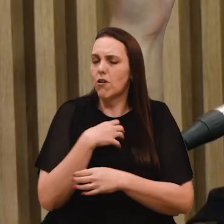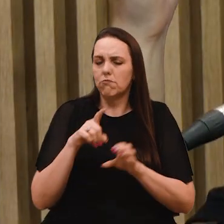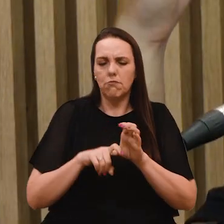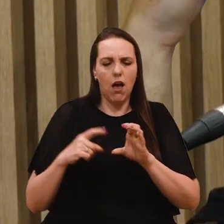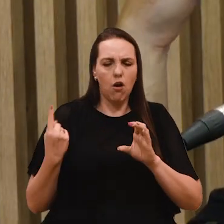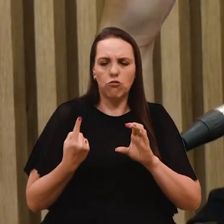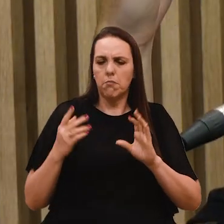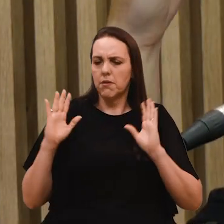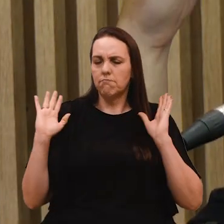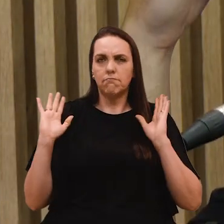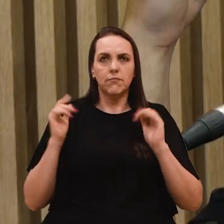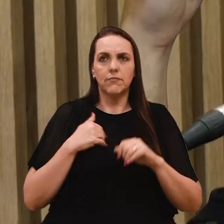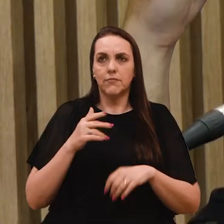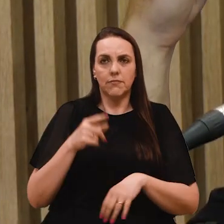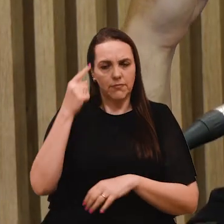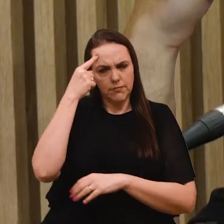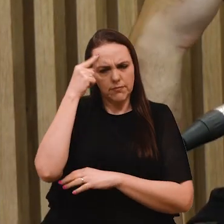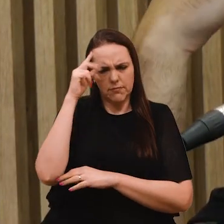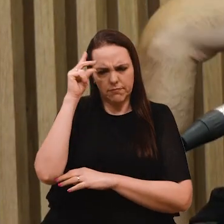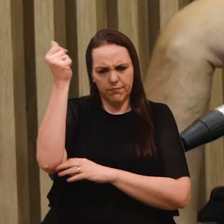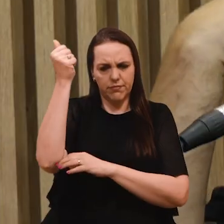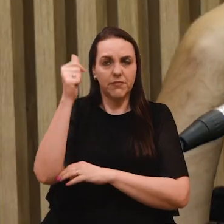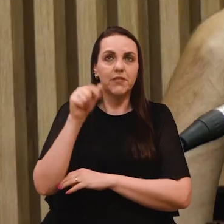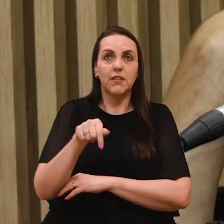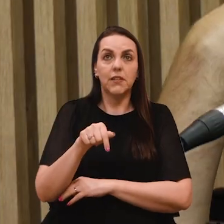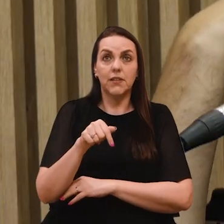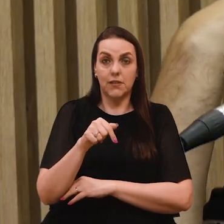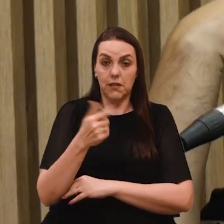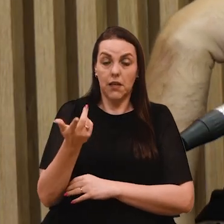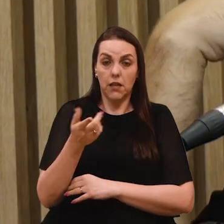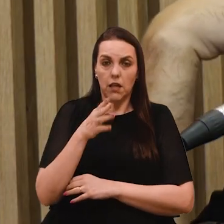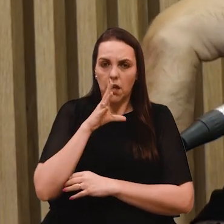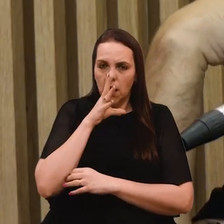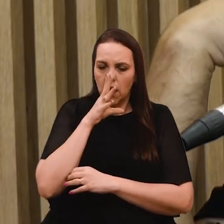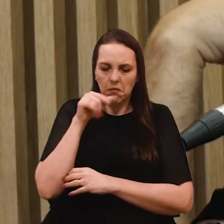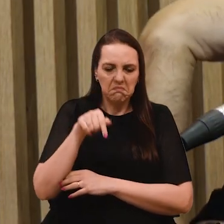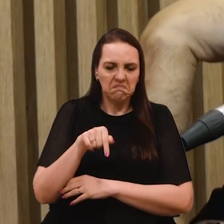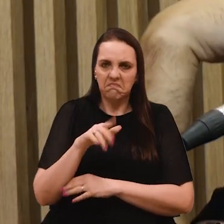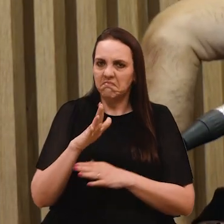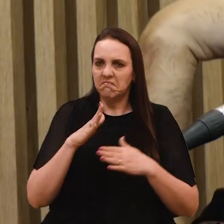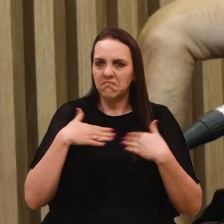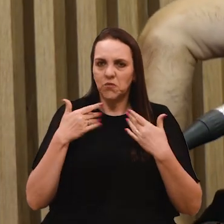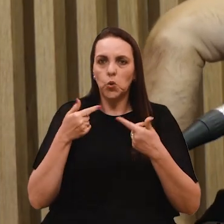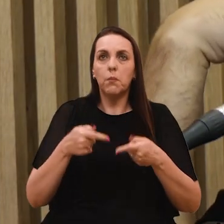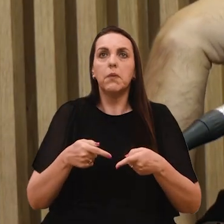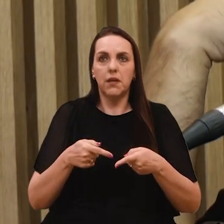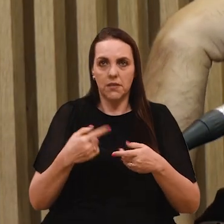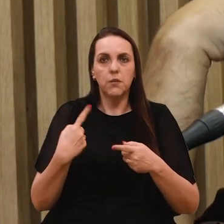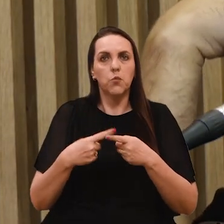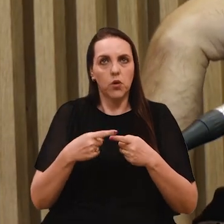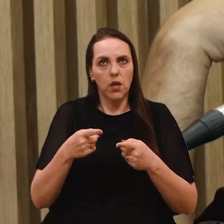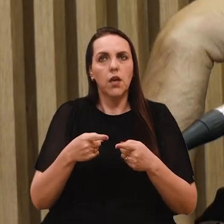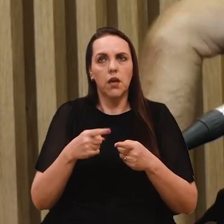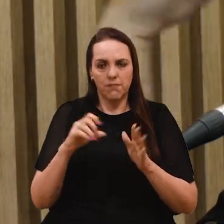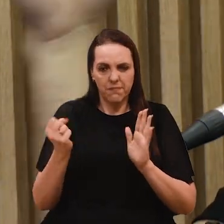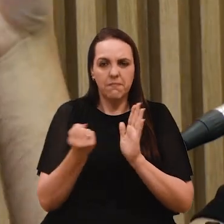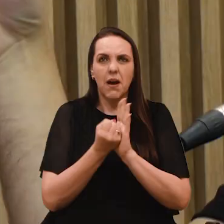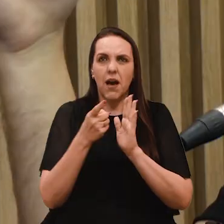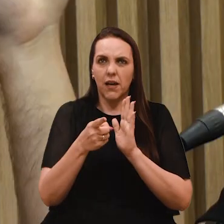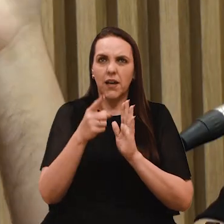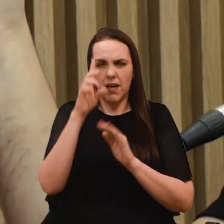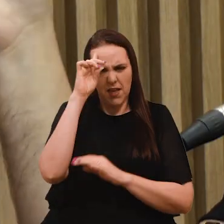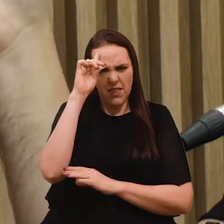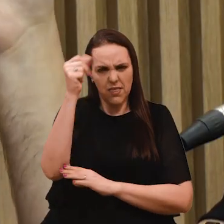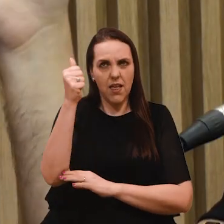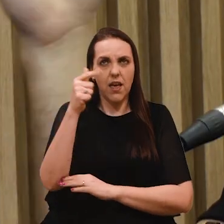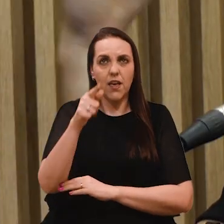autônoma, e o resultado assim é muito interessante, ele é muito surpreendente. Eu diria que é muito significativo o desenho dela, essa ideia de